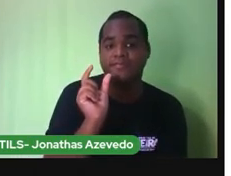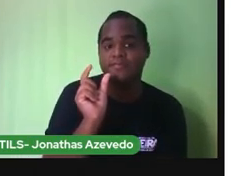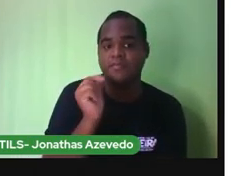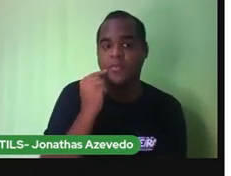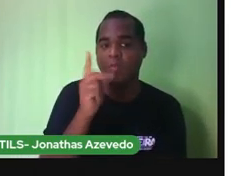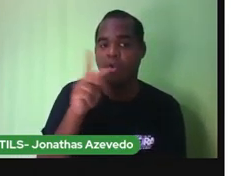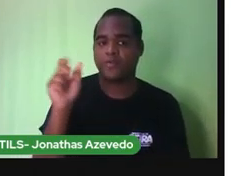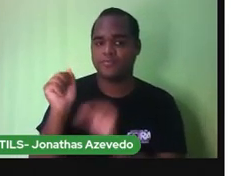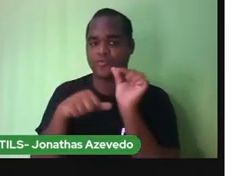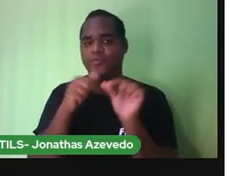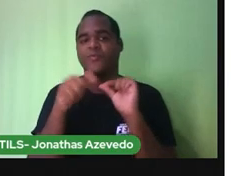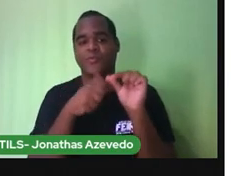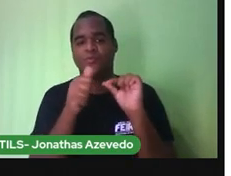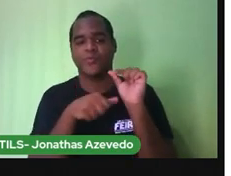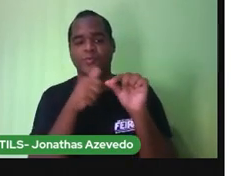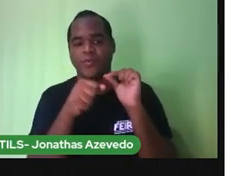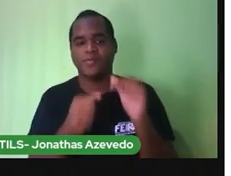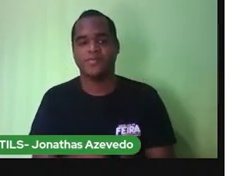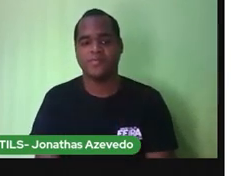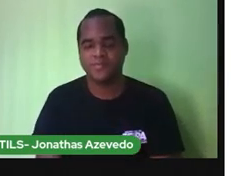aproveitar quando certo